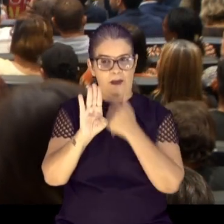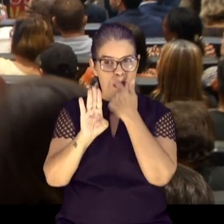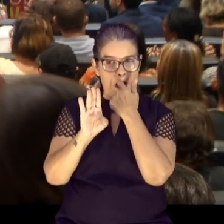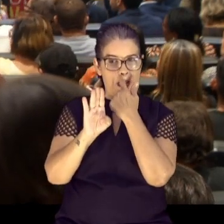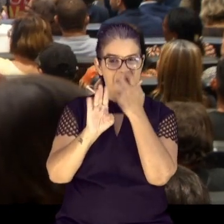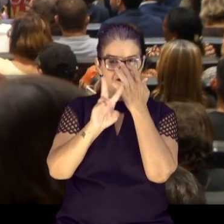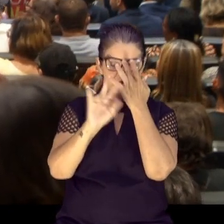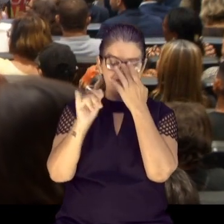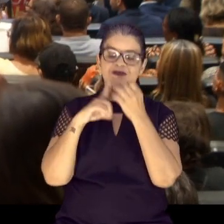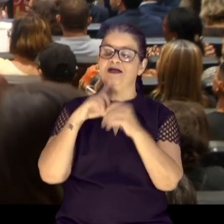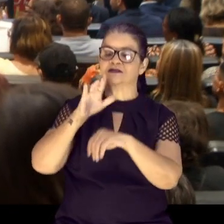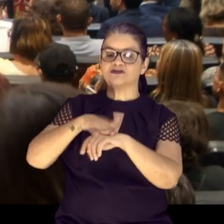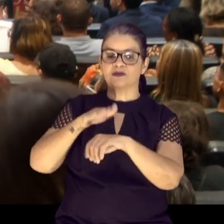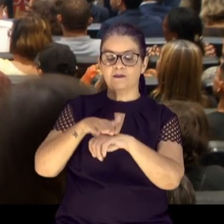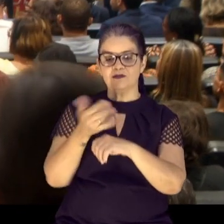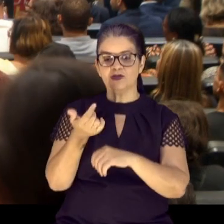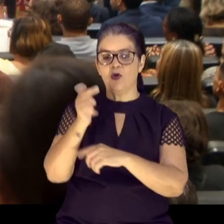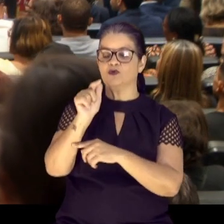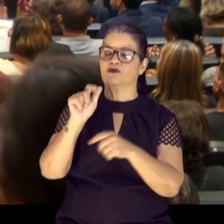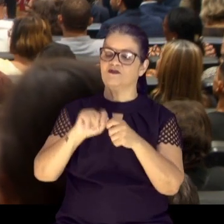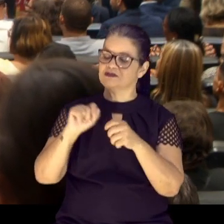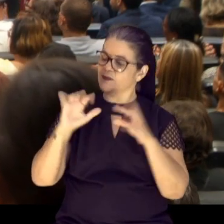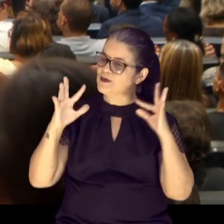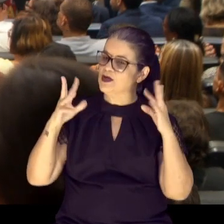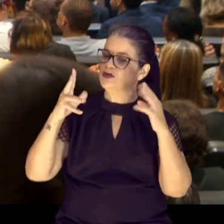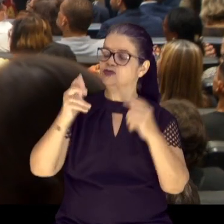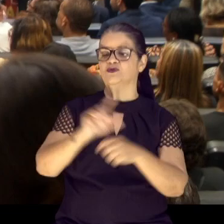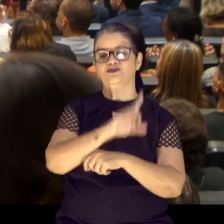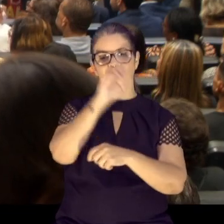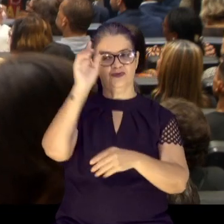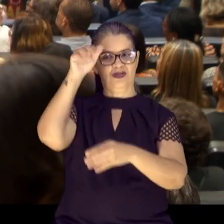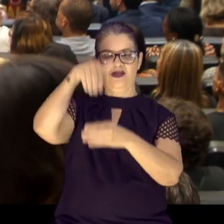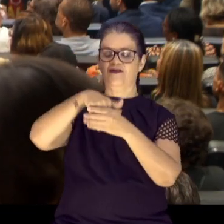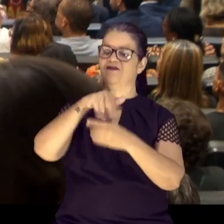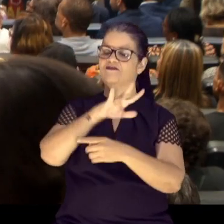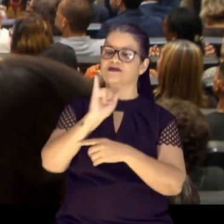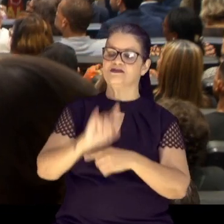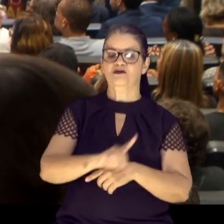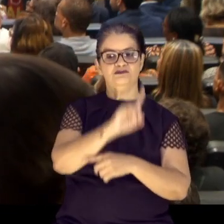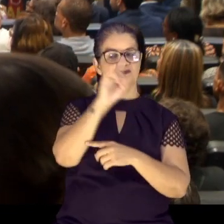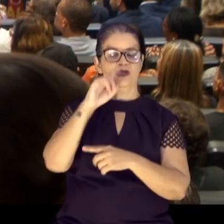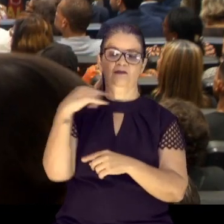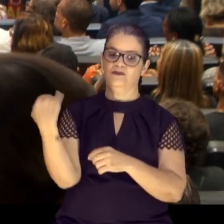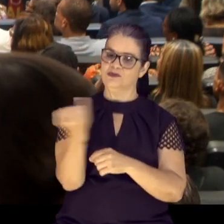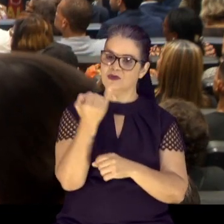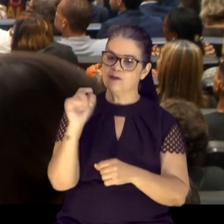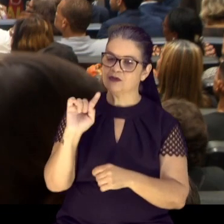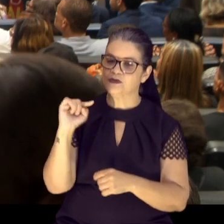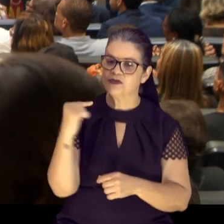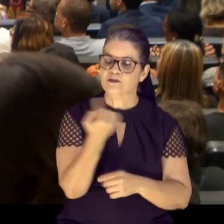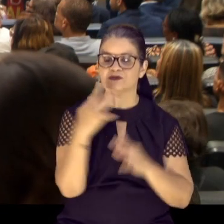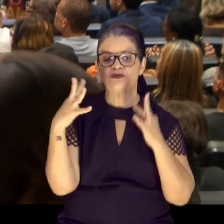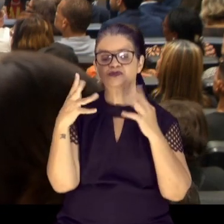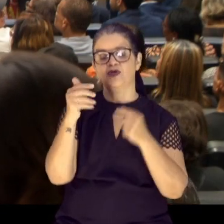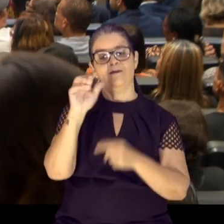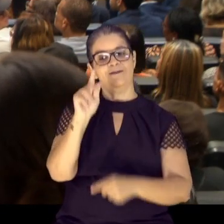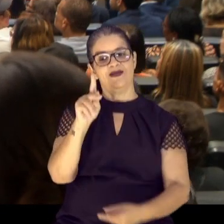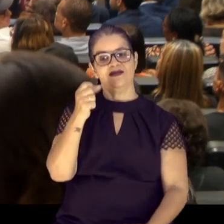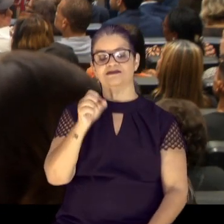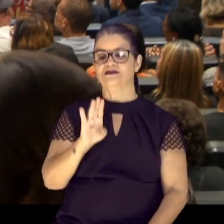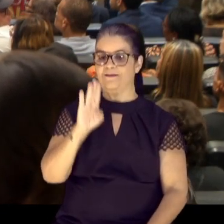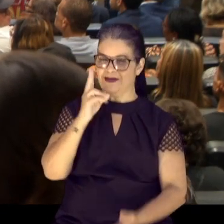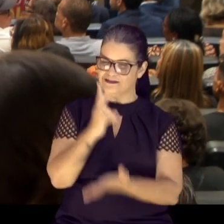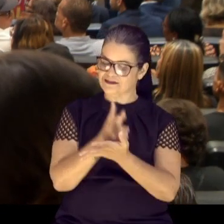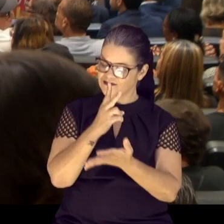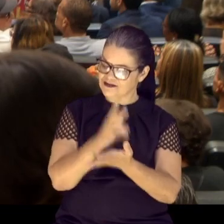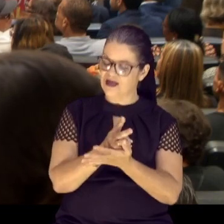será outra convocação que a gente vai fazer para todo mundo aqui no dia da votação. Vai ser uma data muito importante aqui para todos nós. O PSB segue vivo.